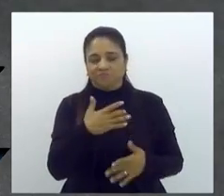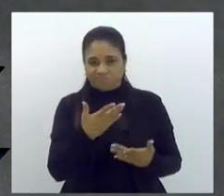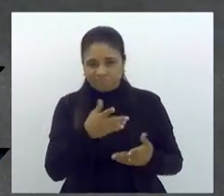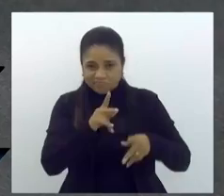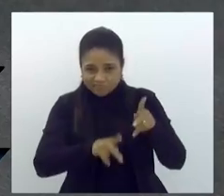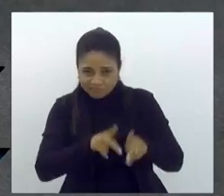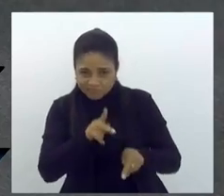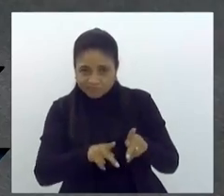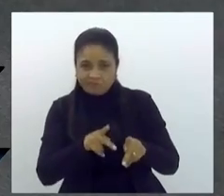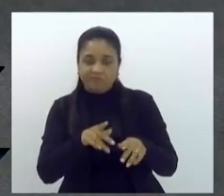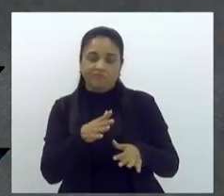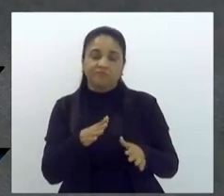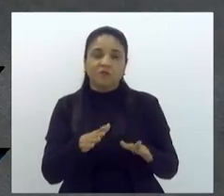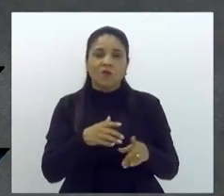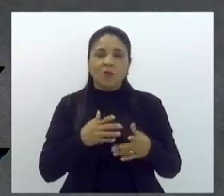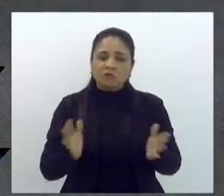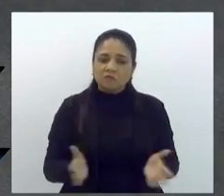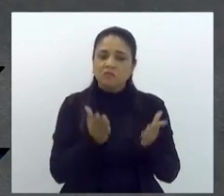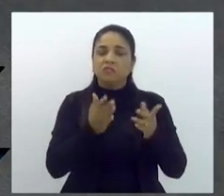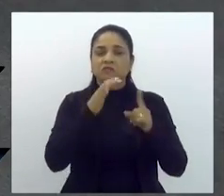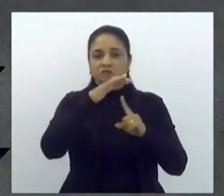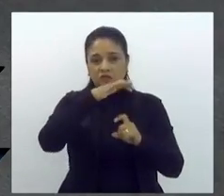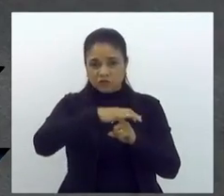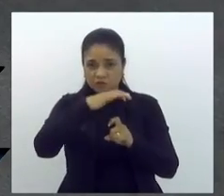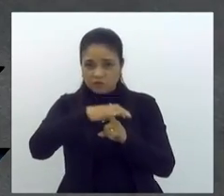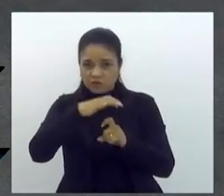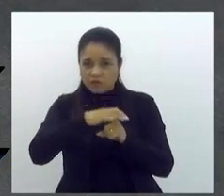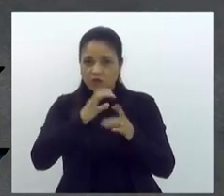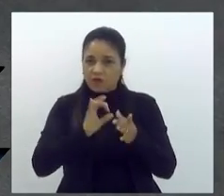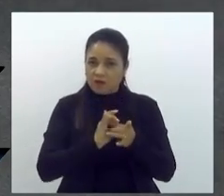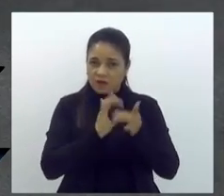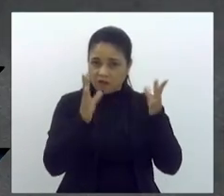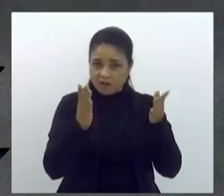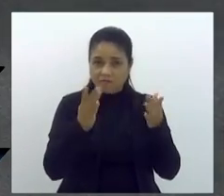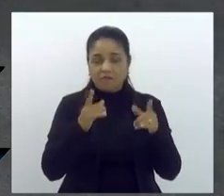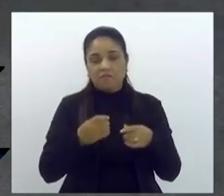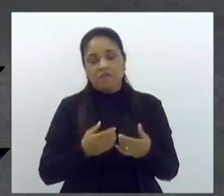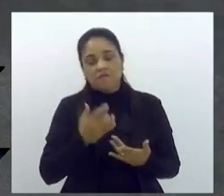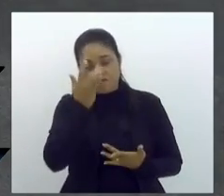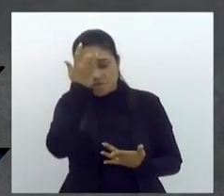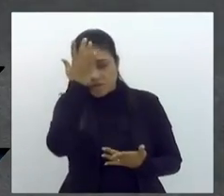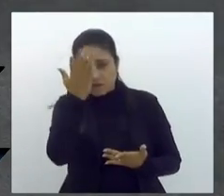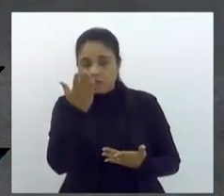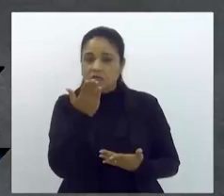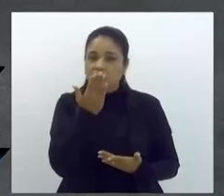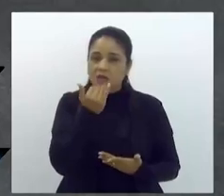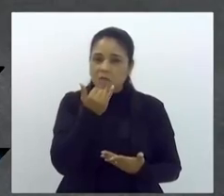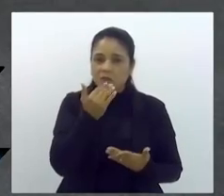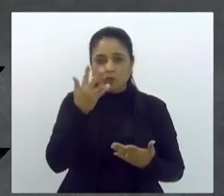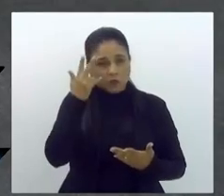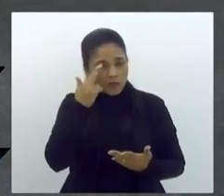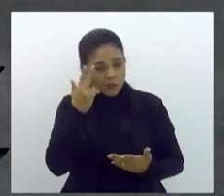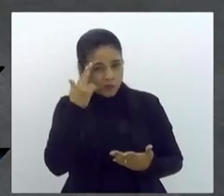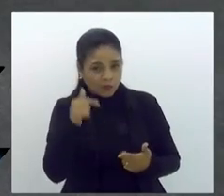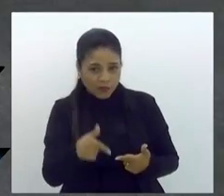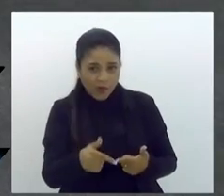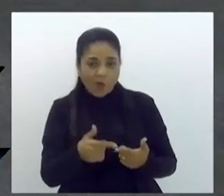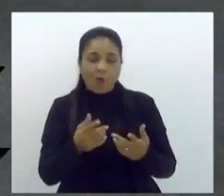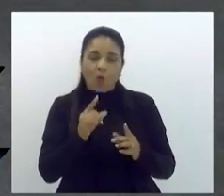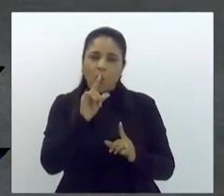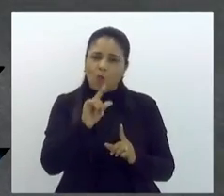incentivem a criação de feiras livres e de outros locais que facilitem o acesso alimentos In Natura ou aqueles minimamente